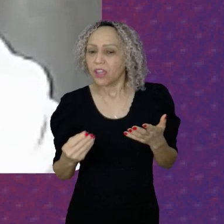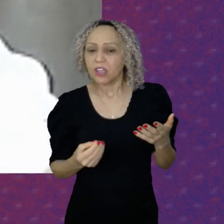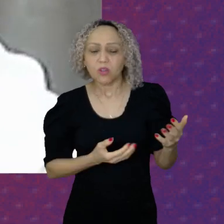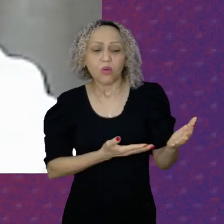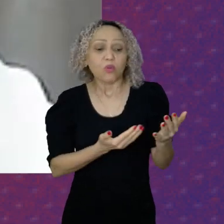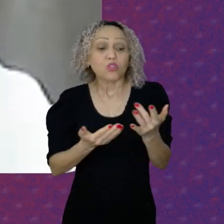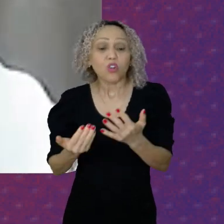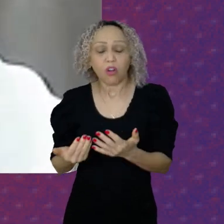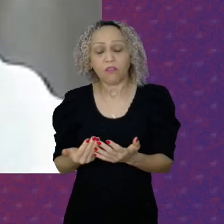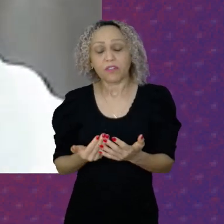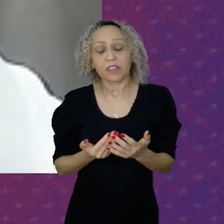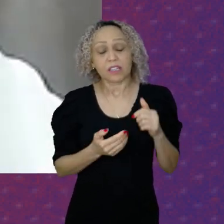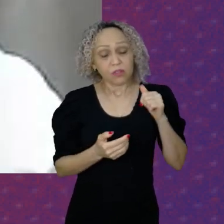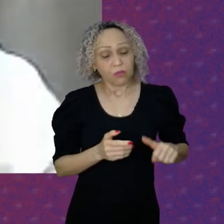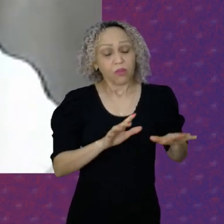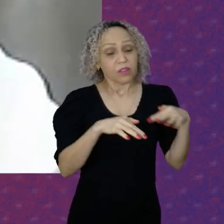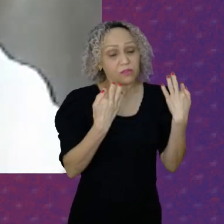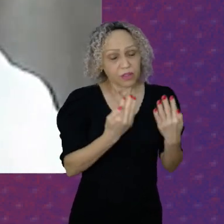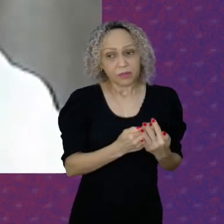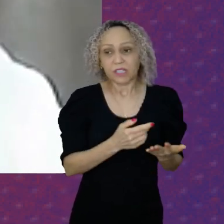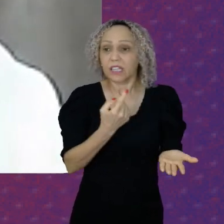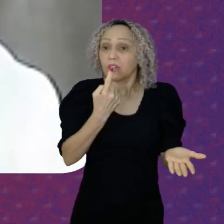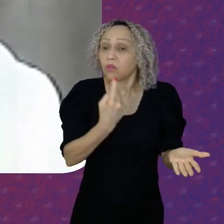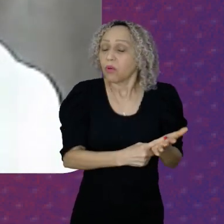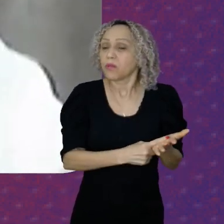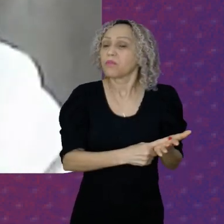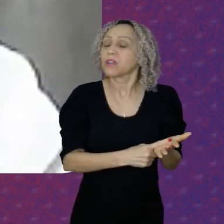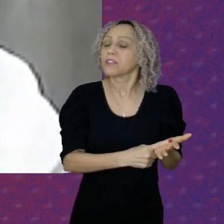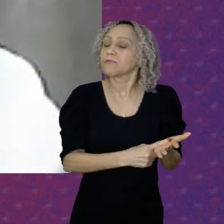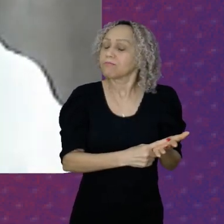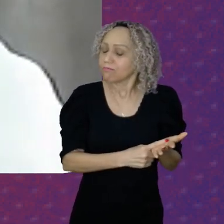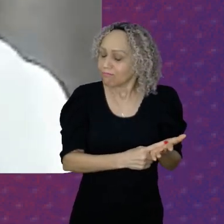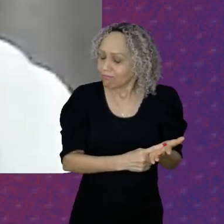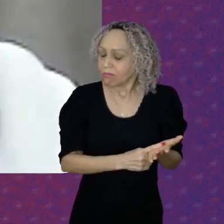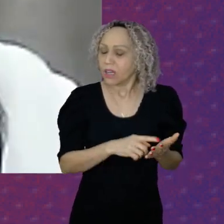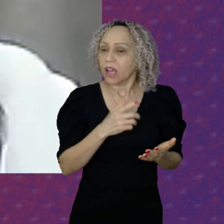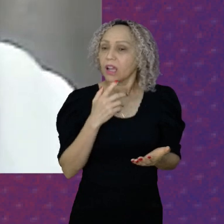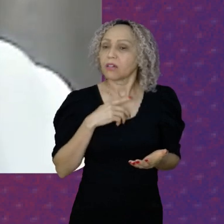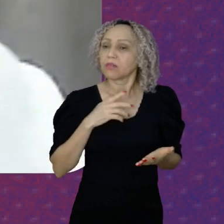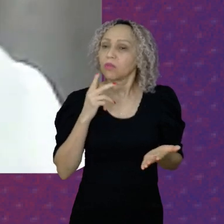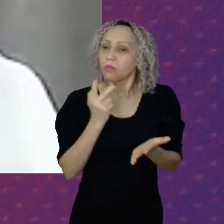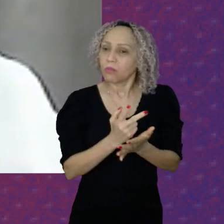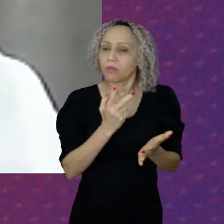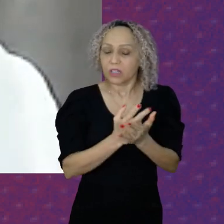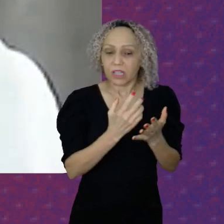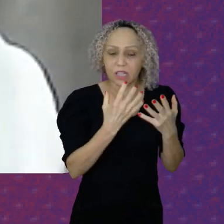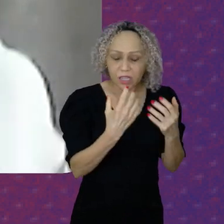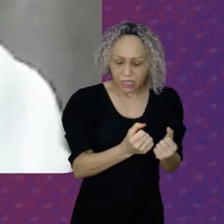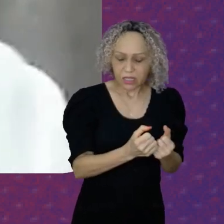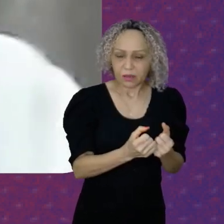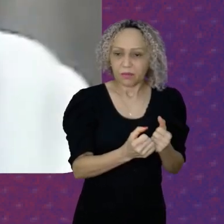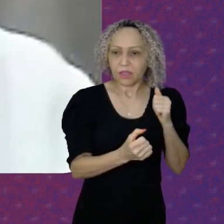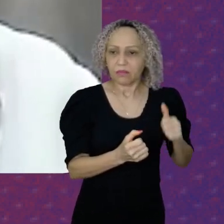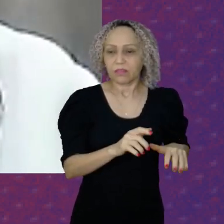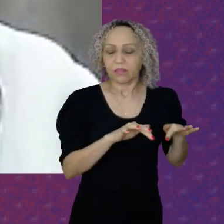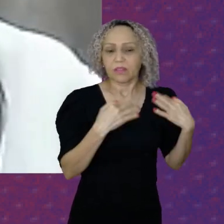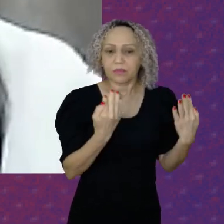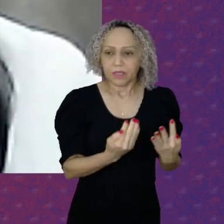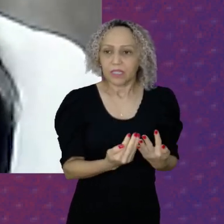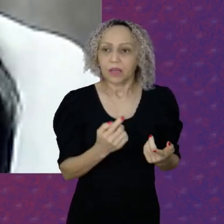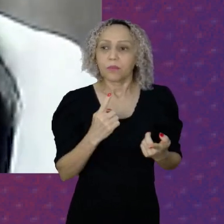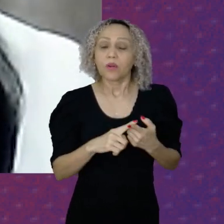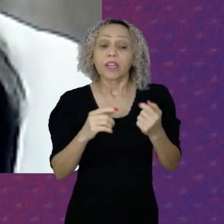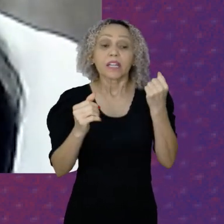vacinados, porque era uma política de integração, tá? Garantir a alimentação, garantir uma verba destinada